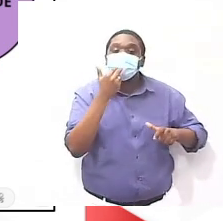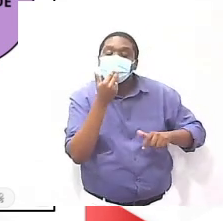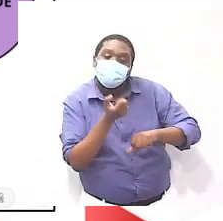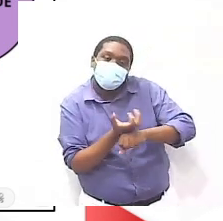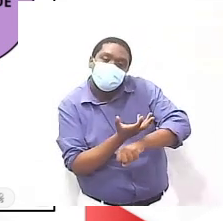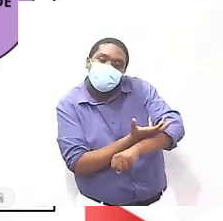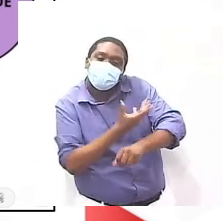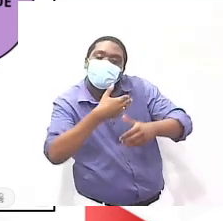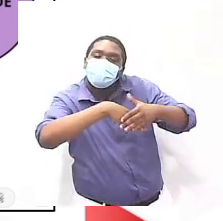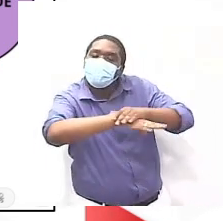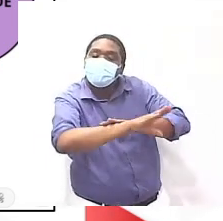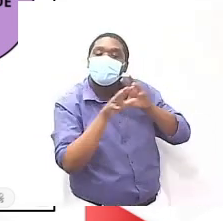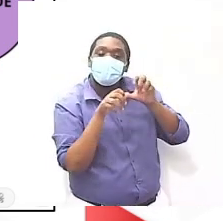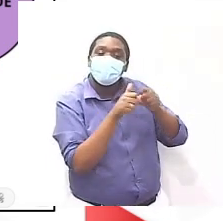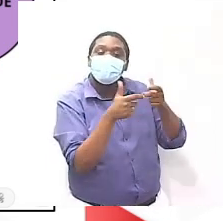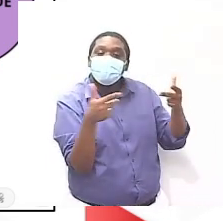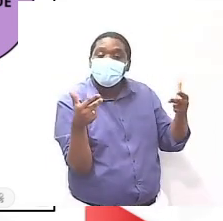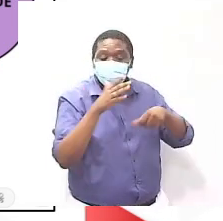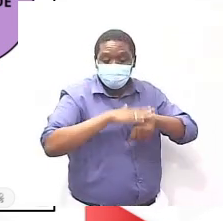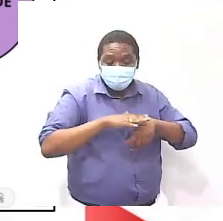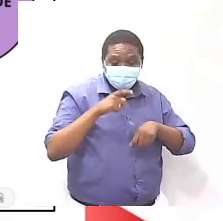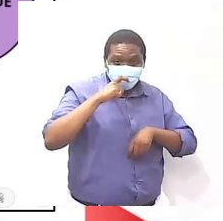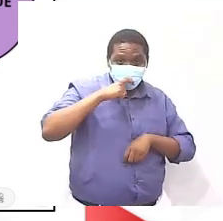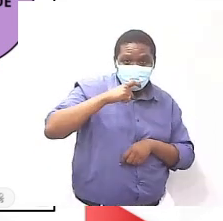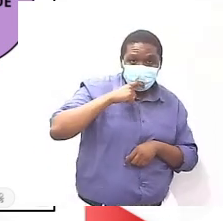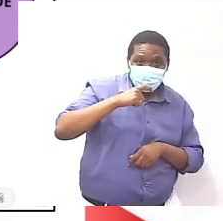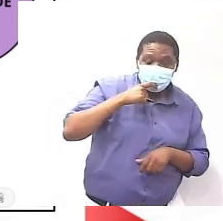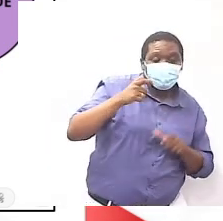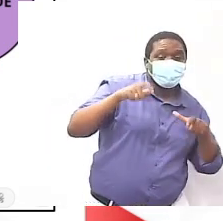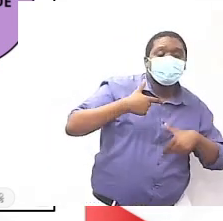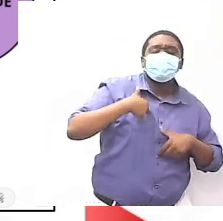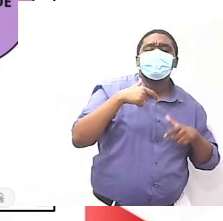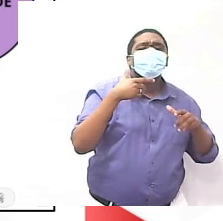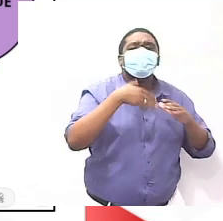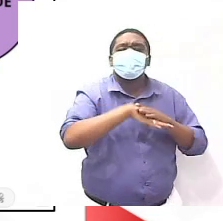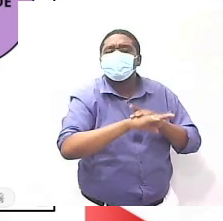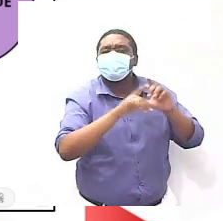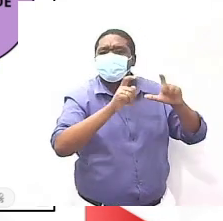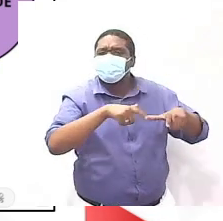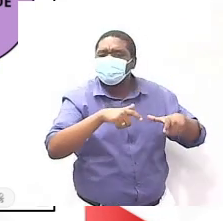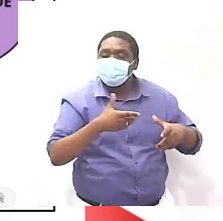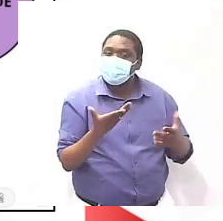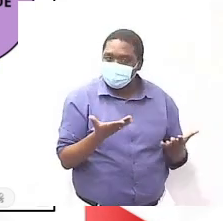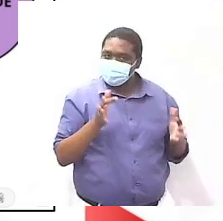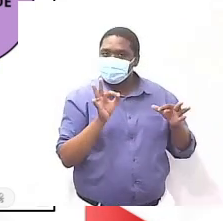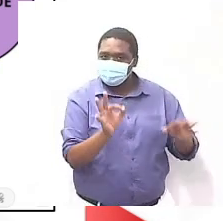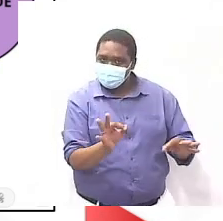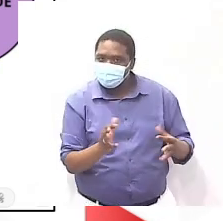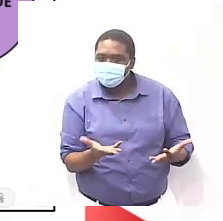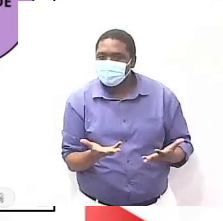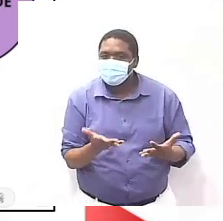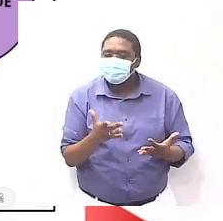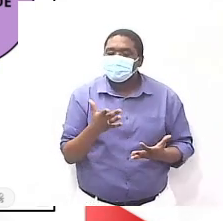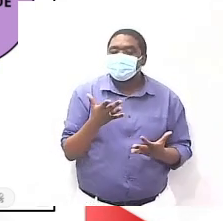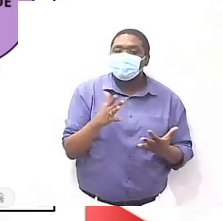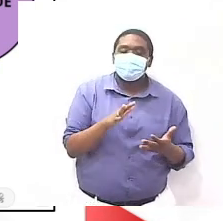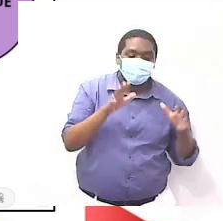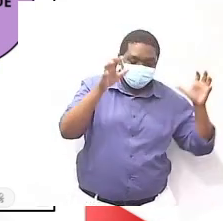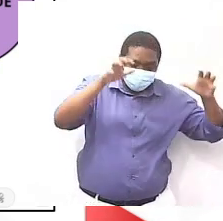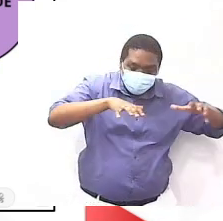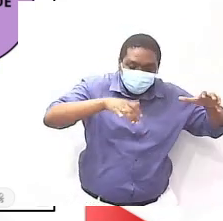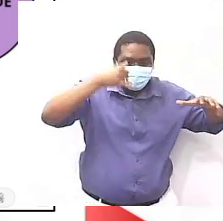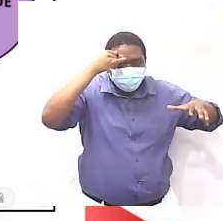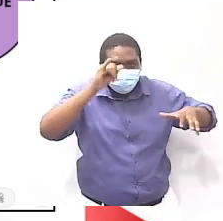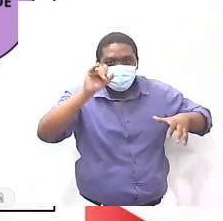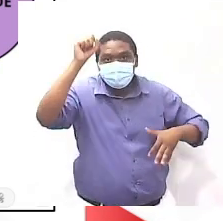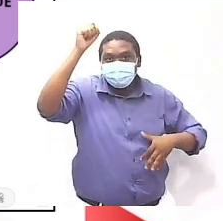animal comer durante o período frio, né? Eu vou guardar no lugar reservado, longe da chuva, longe